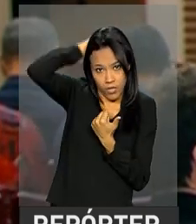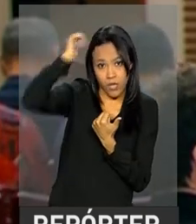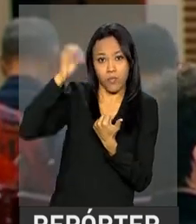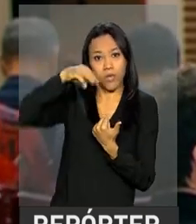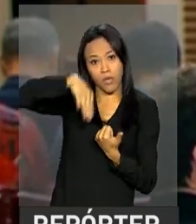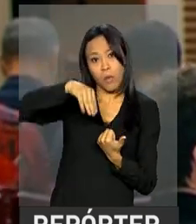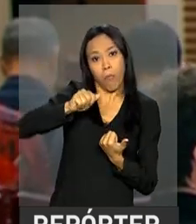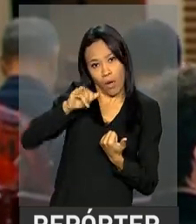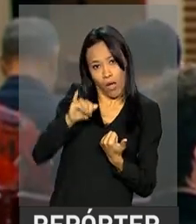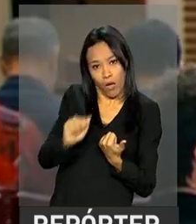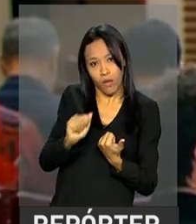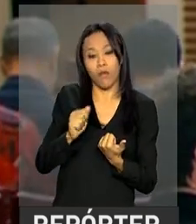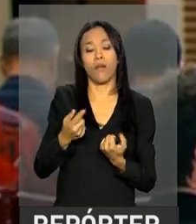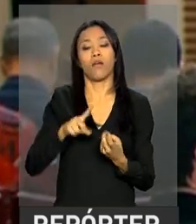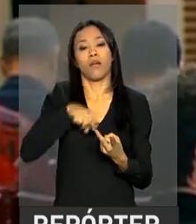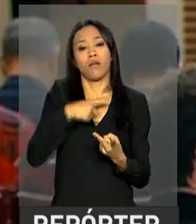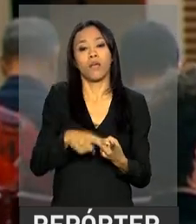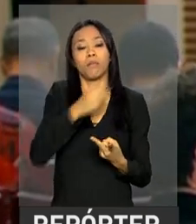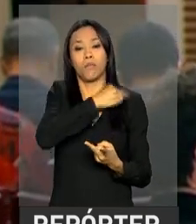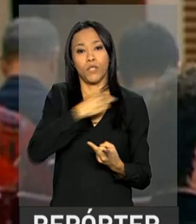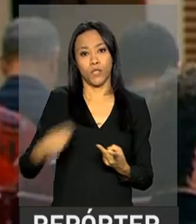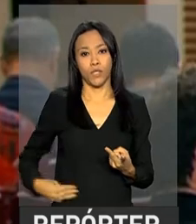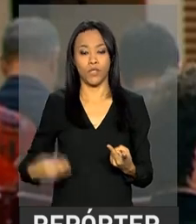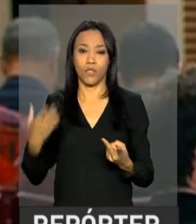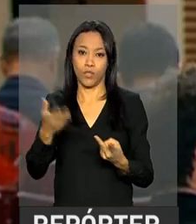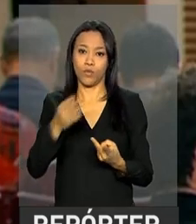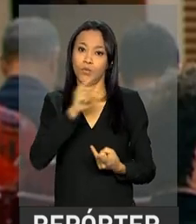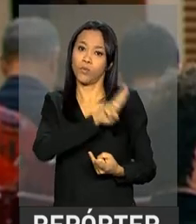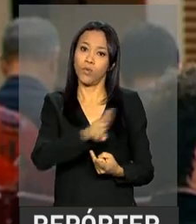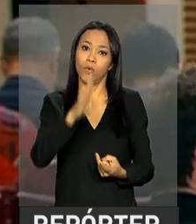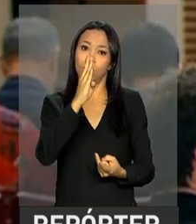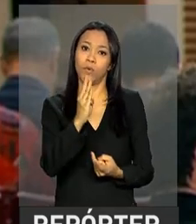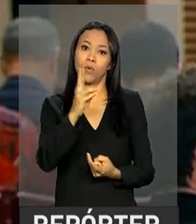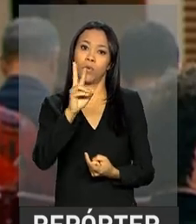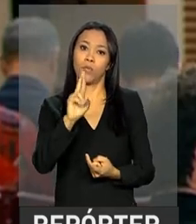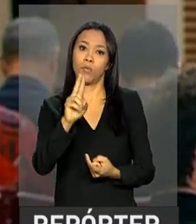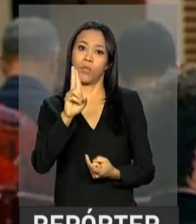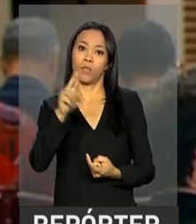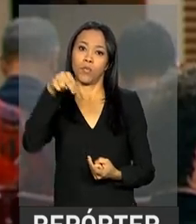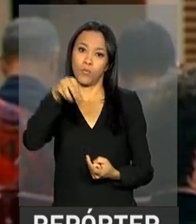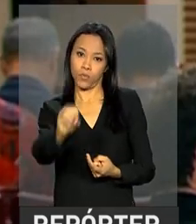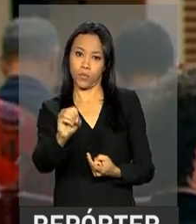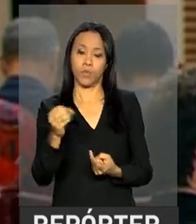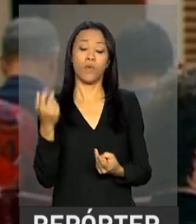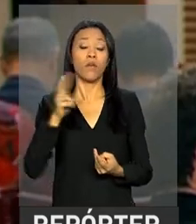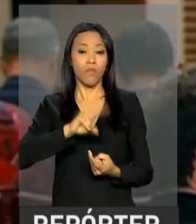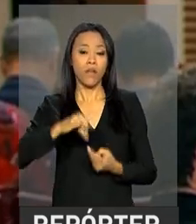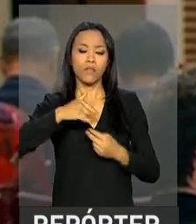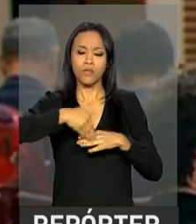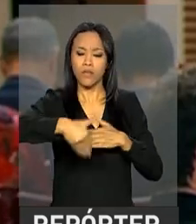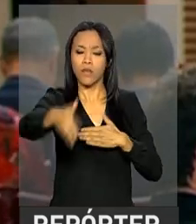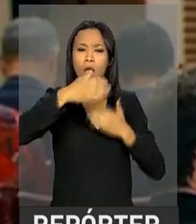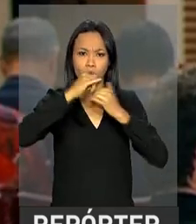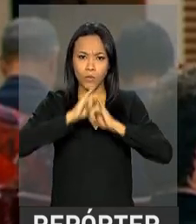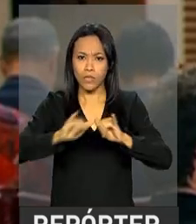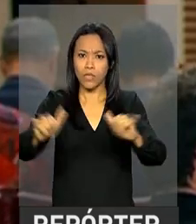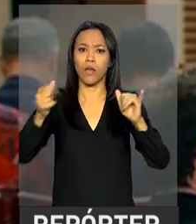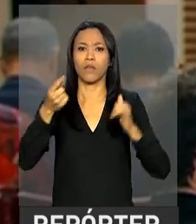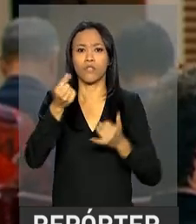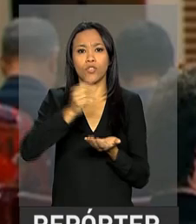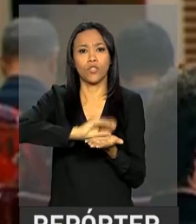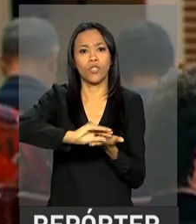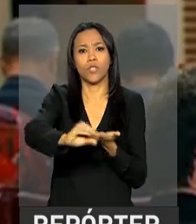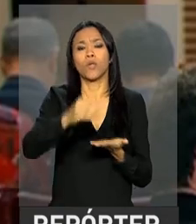além do ministro das Cidades, Bruno Araújo. A expectativa é que sejam anunciados anunciados investimentos